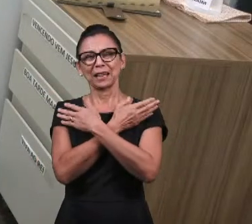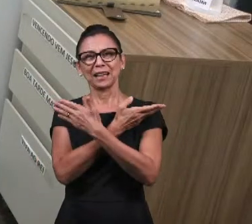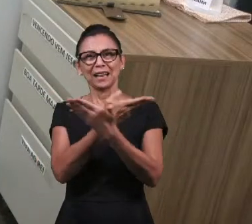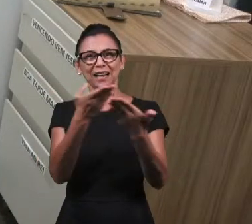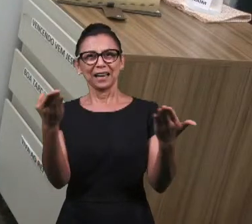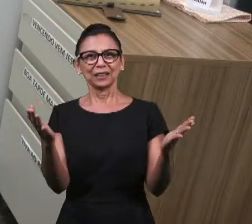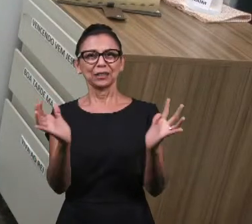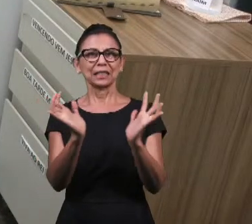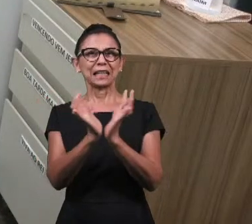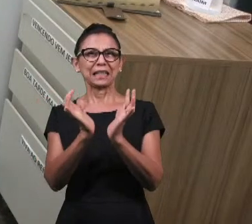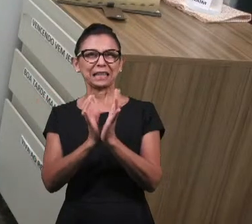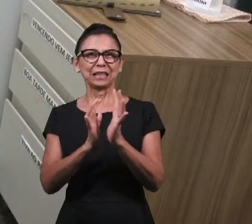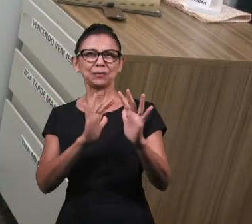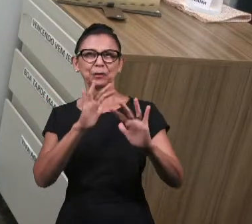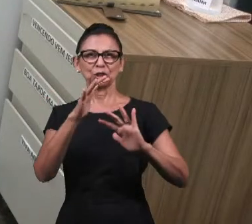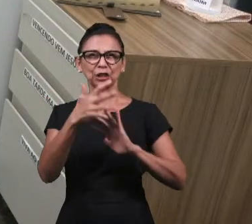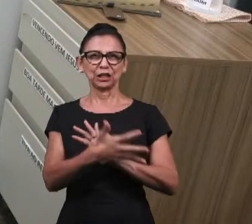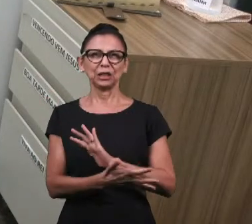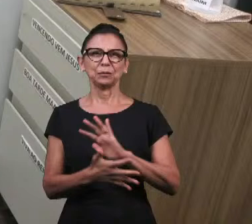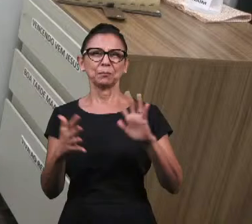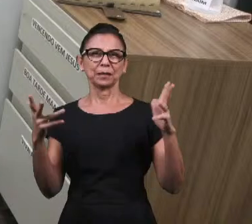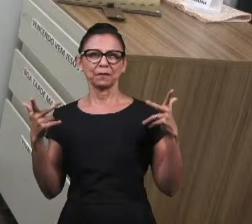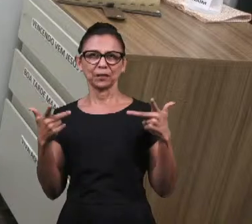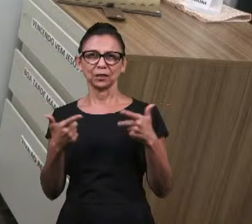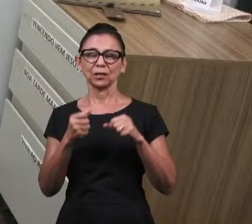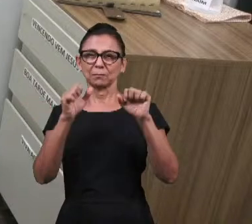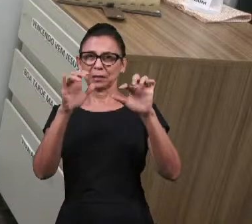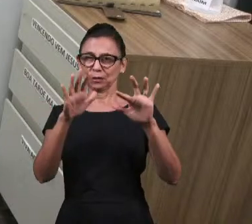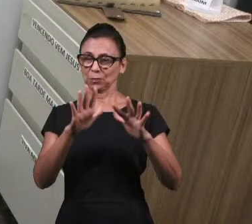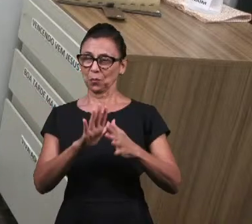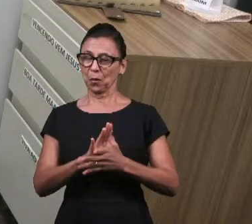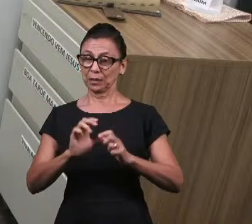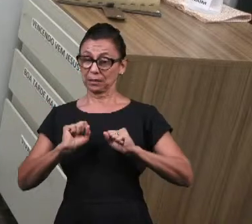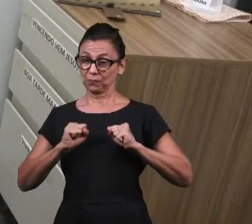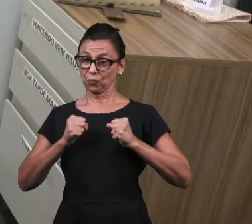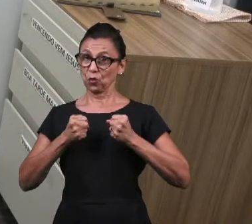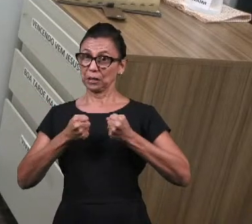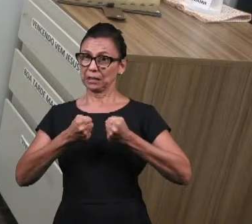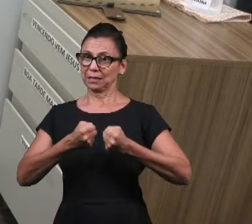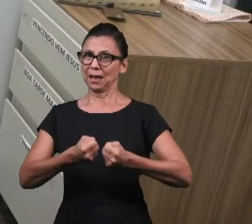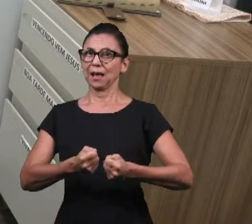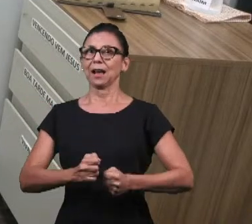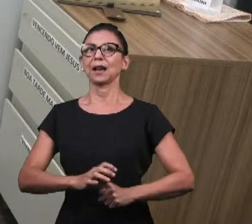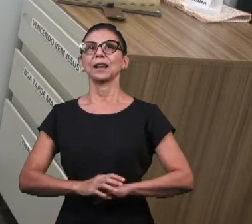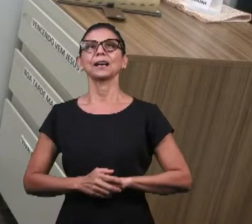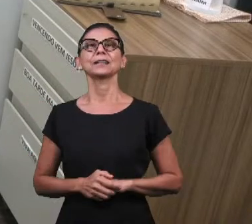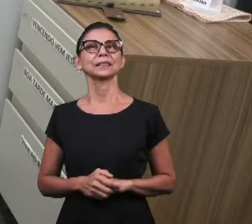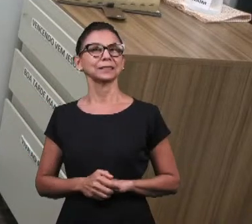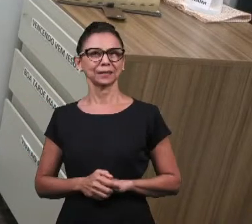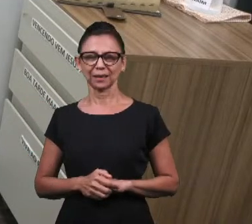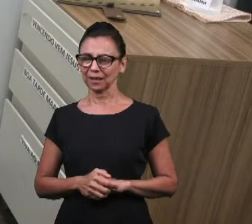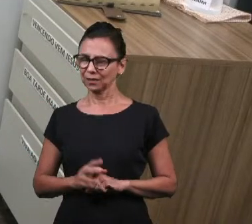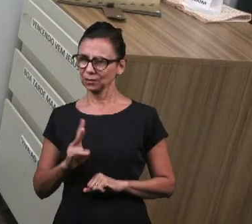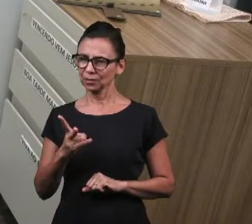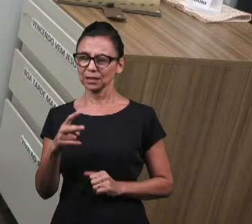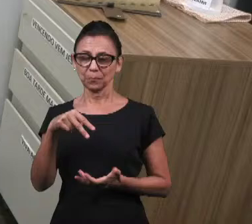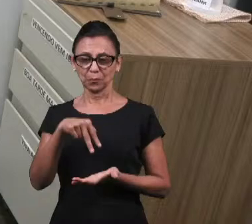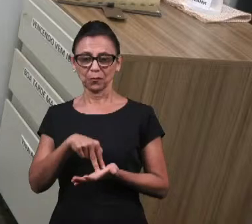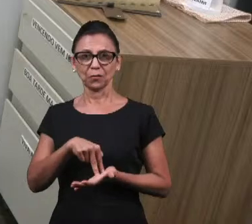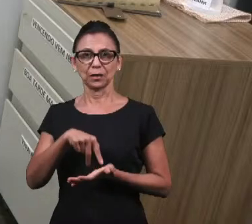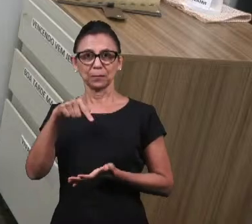essa equipe maravilhosa, abençoada, aplicada, né? E não mede esforço, pastor, para poder estar aqui acompanhando e ajudando nos